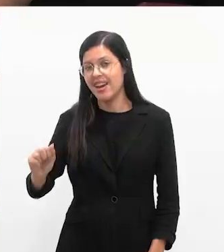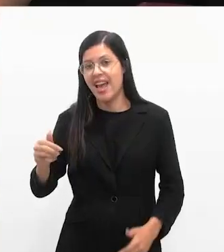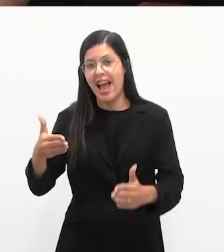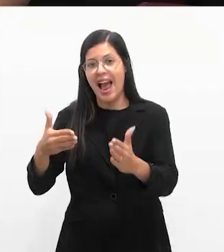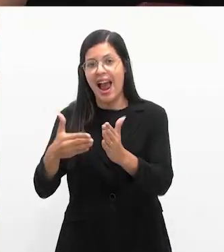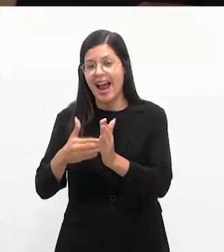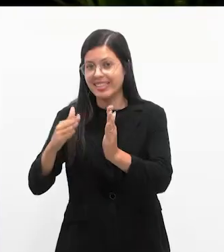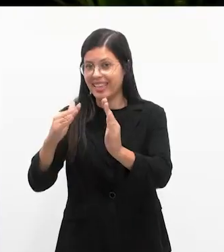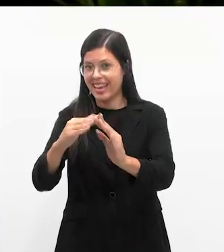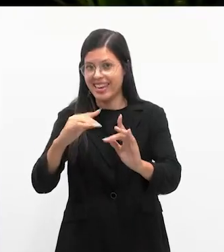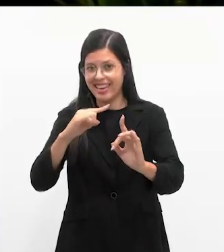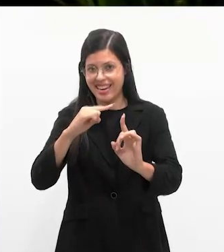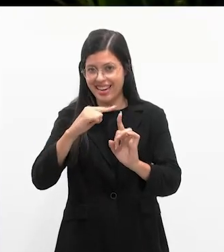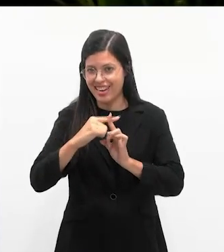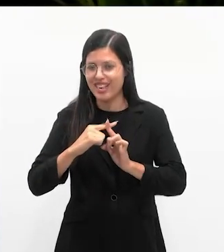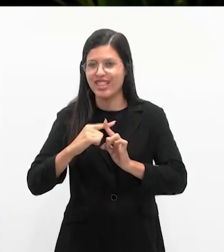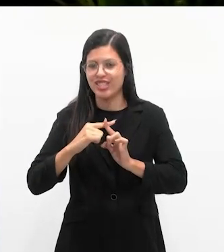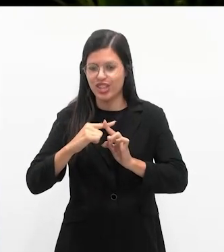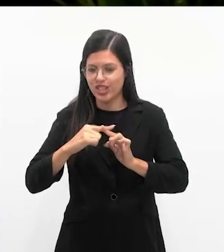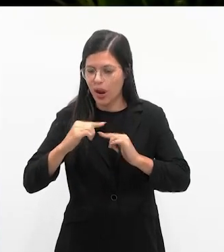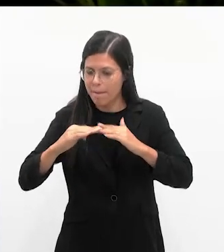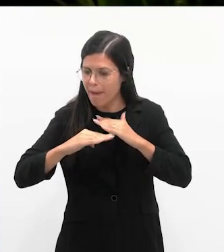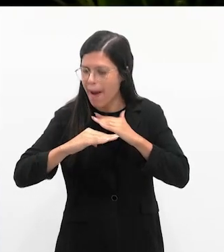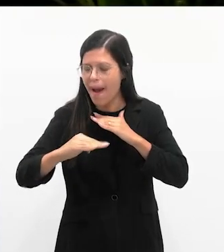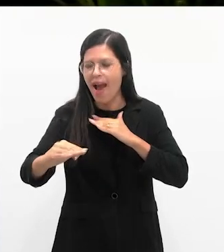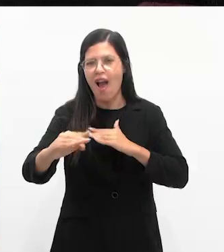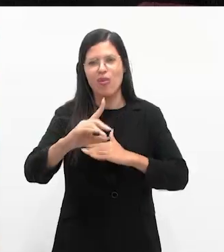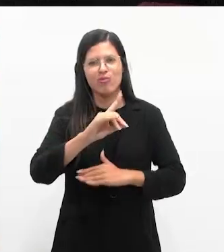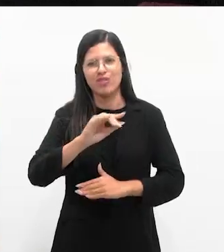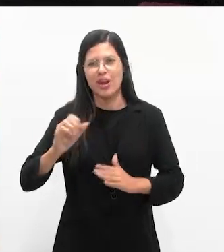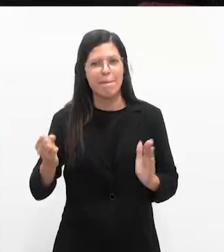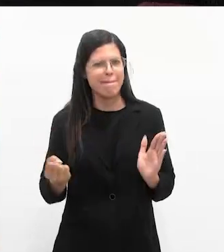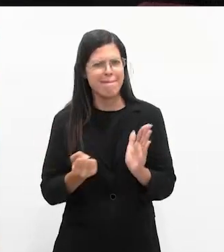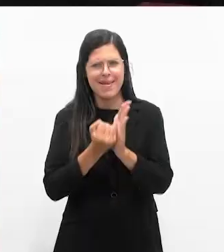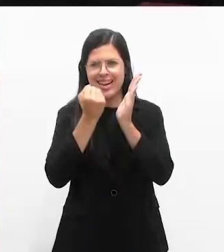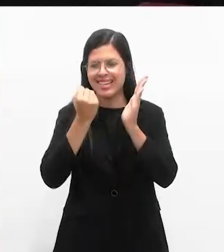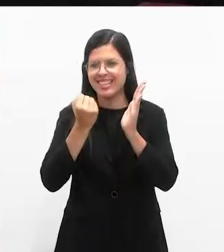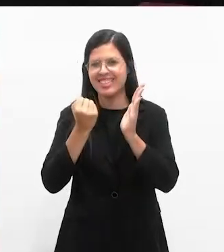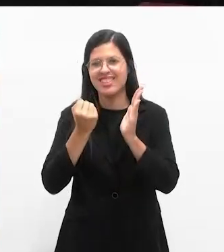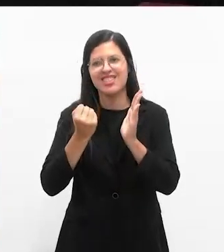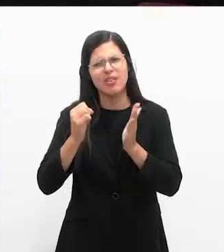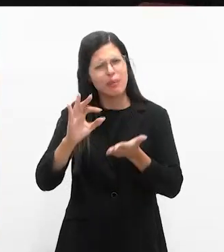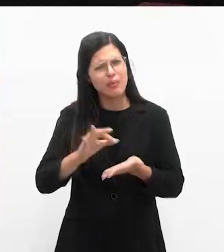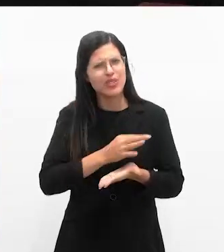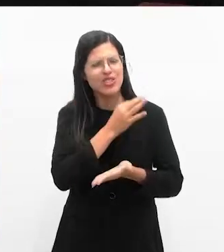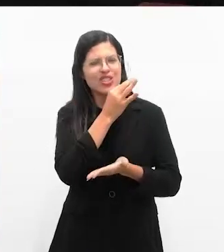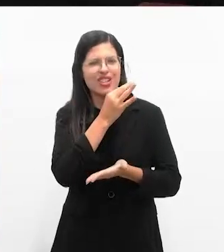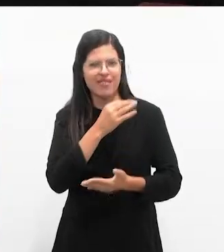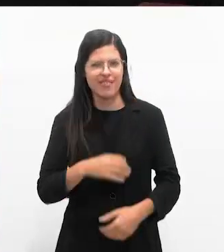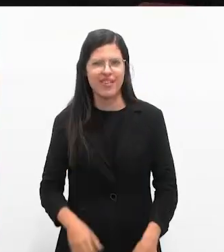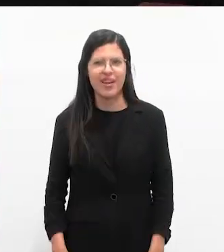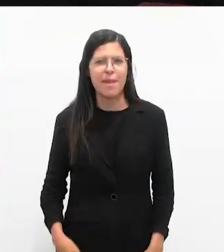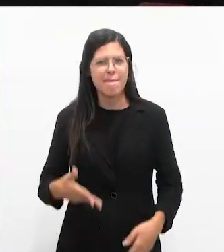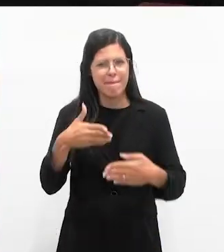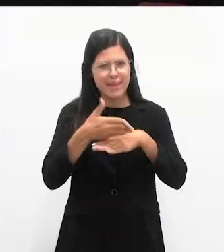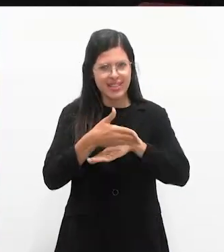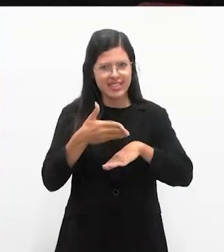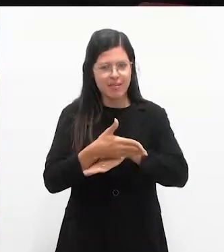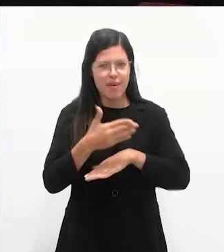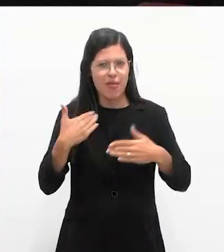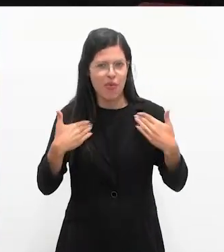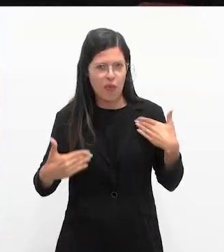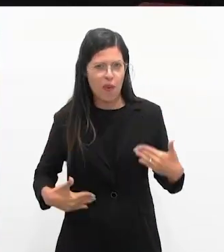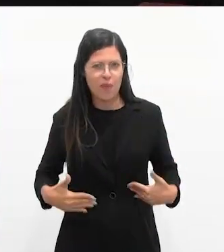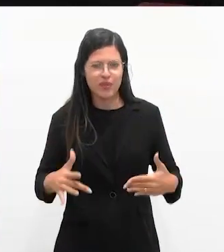a Catedral. Esse dia realmente vai ser um dia histórico. Então, vamos nos inscrever no tapete de sal, participar